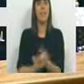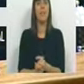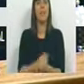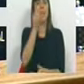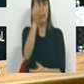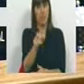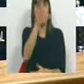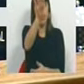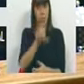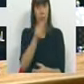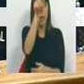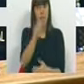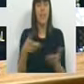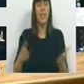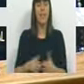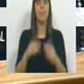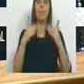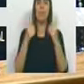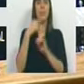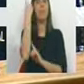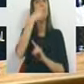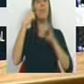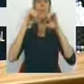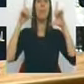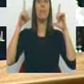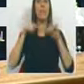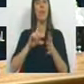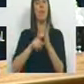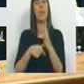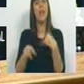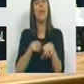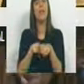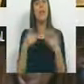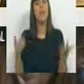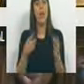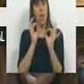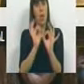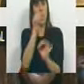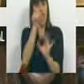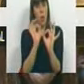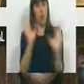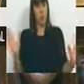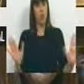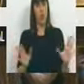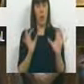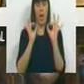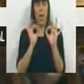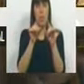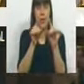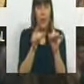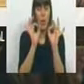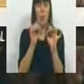Foram buscá-lo a si para dar um rosto a este projeto político. Isto é um elogio para si, repare. É um elogio